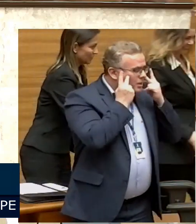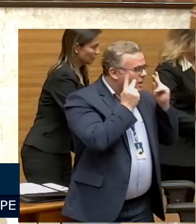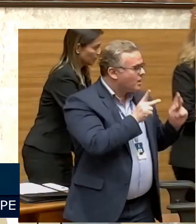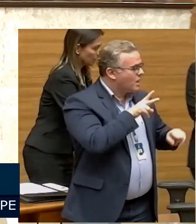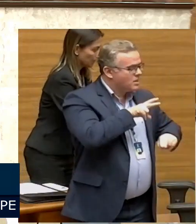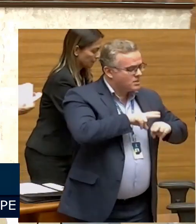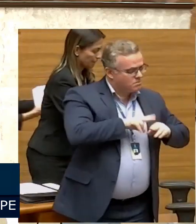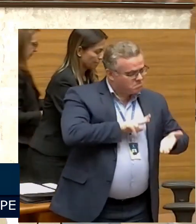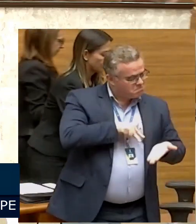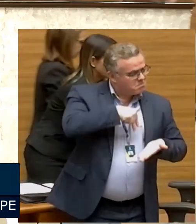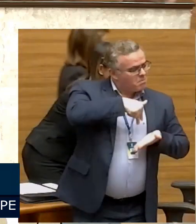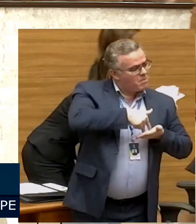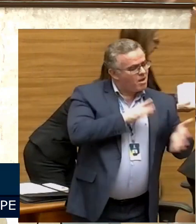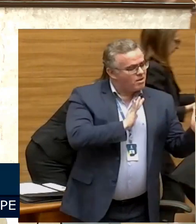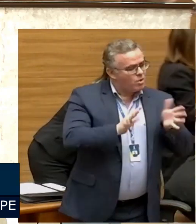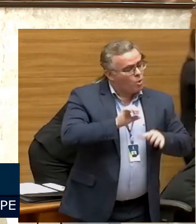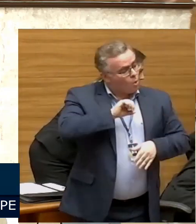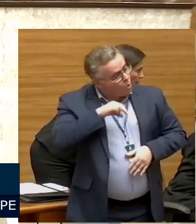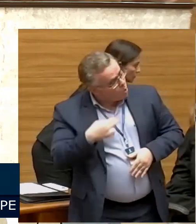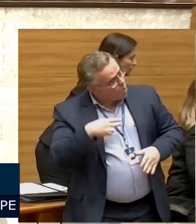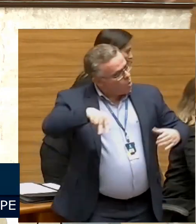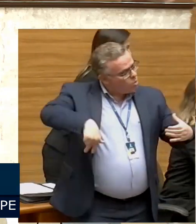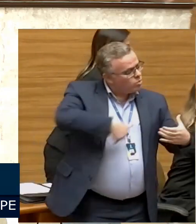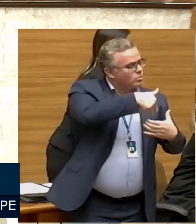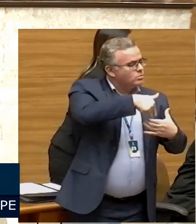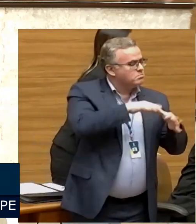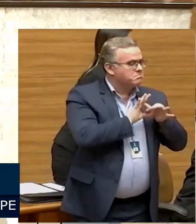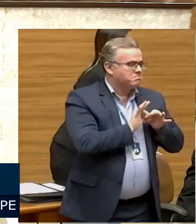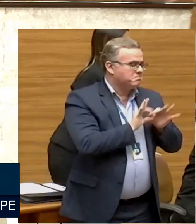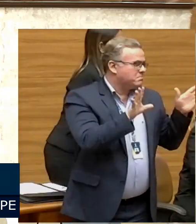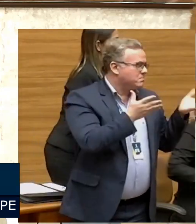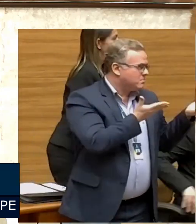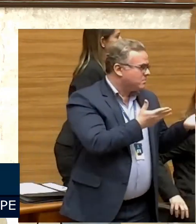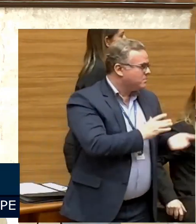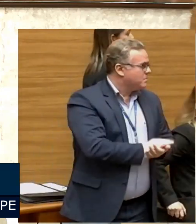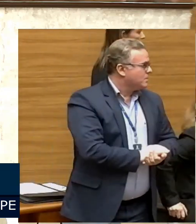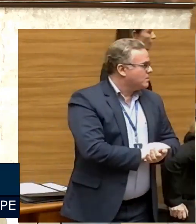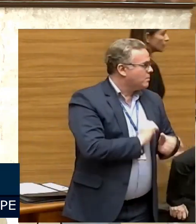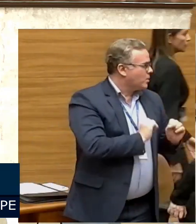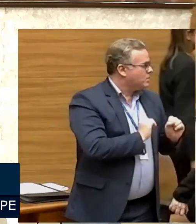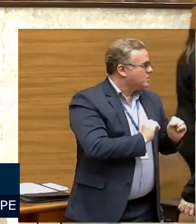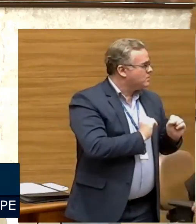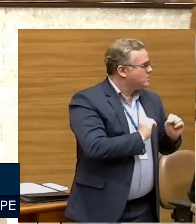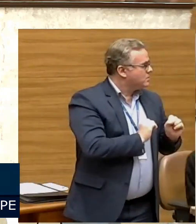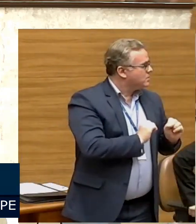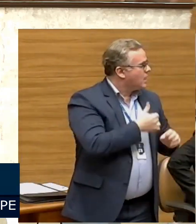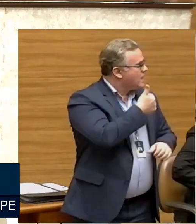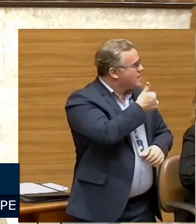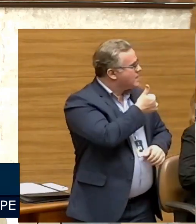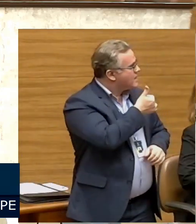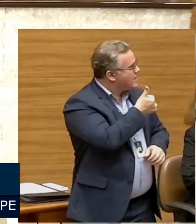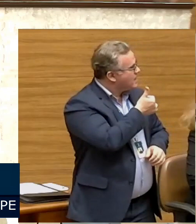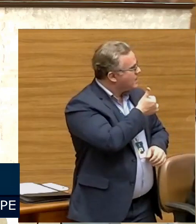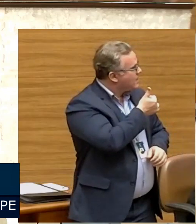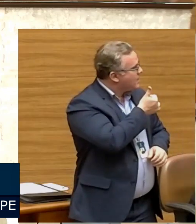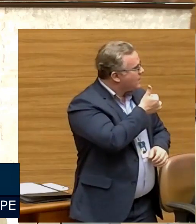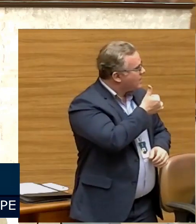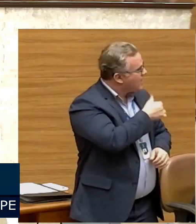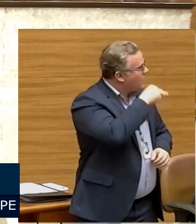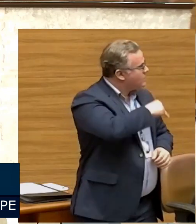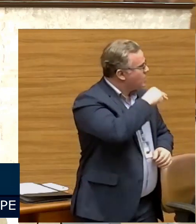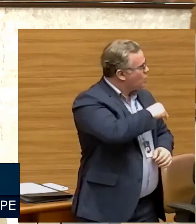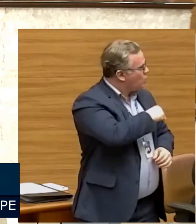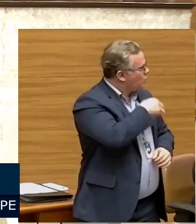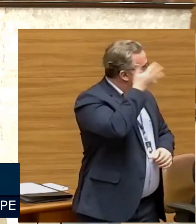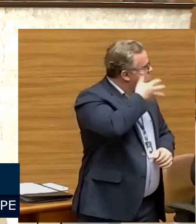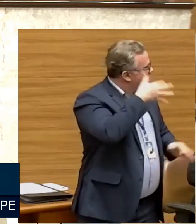onde você se sentir melhor, para fazer a sua explanação. Rafael, você tem 10 minutos para que todas as pessoas